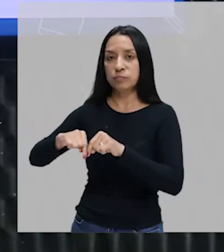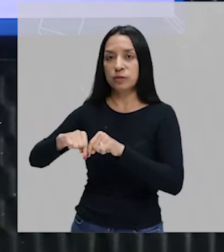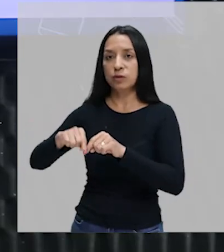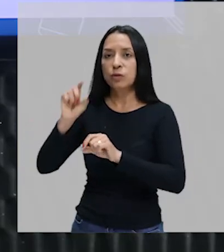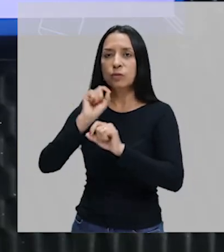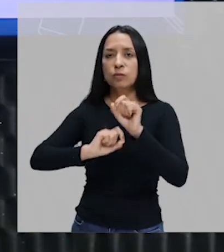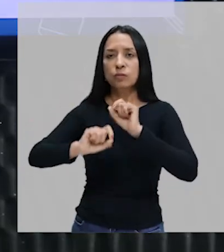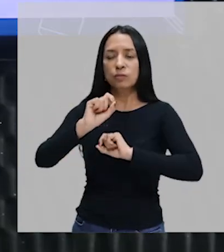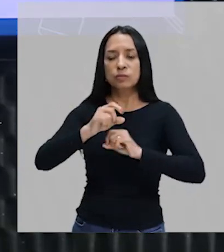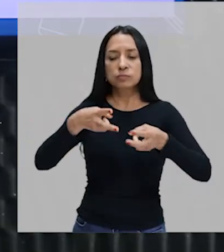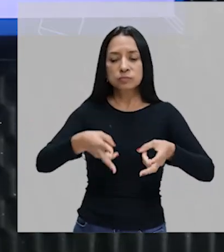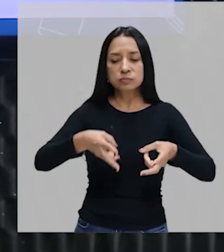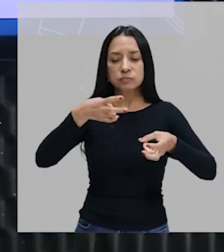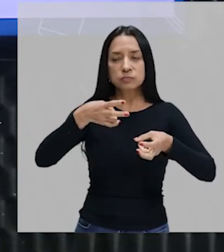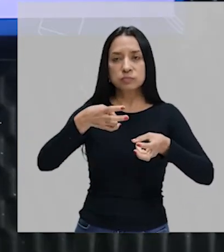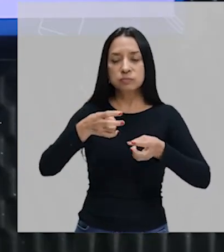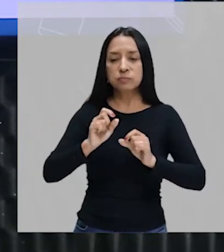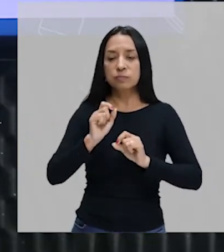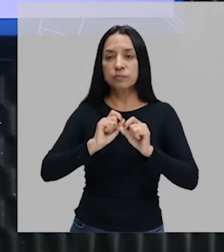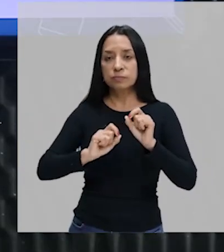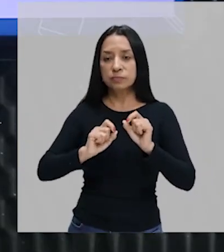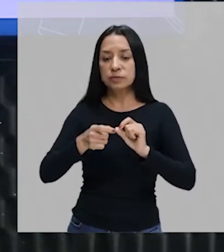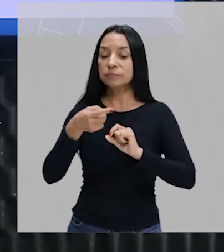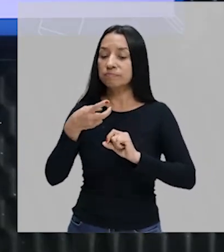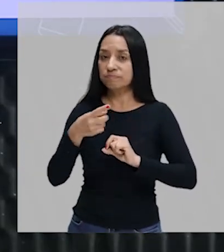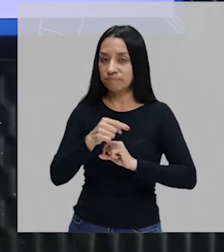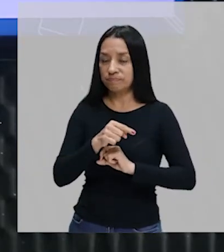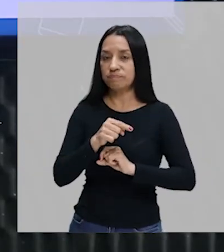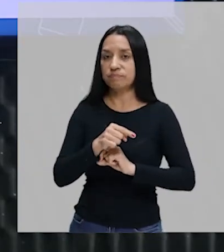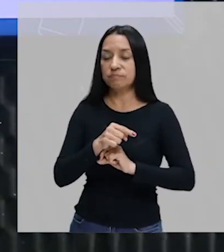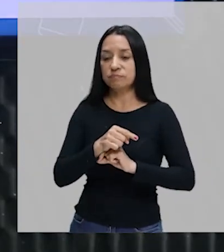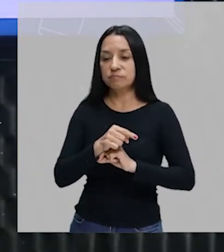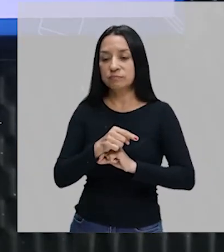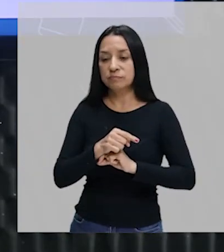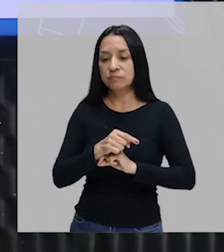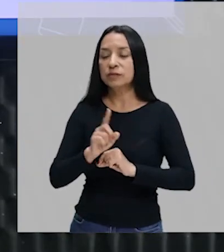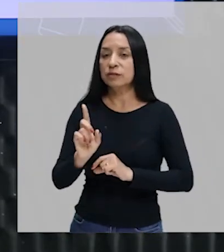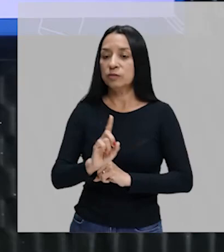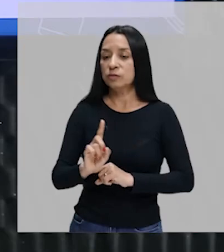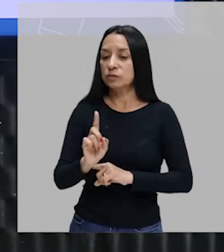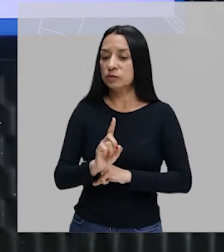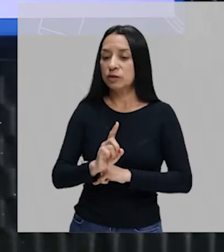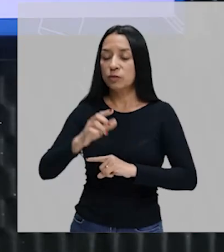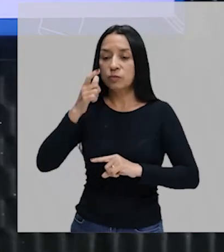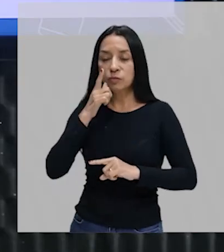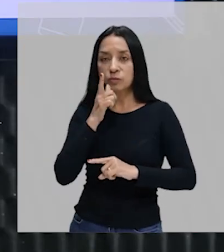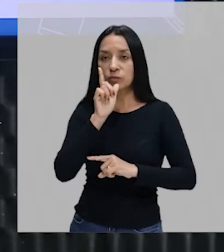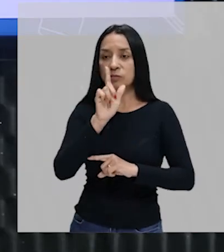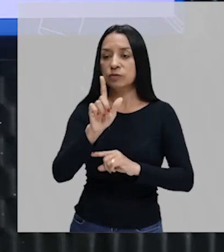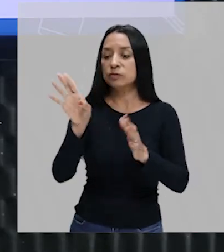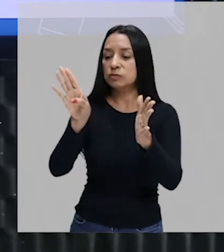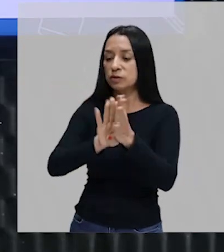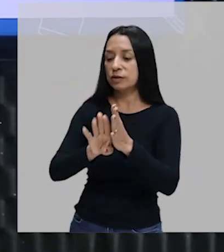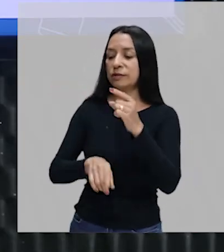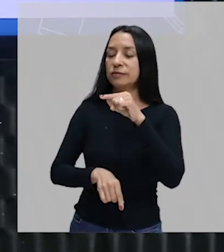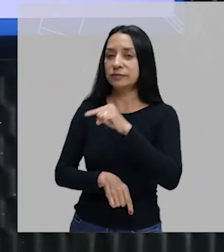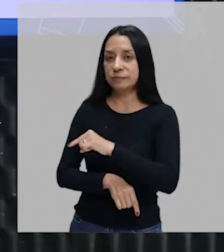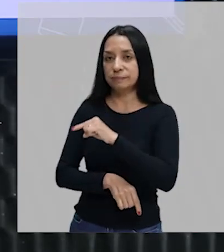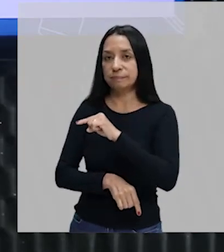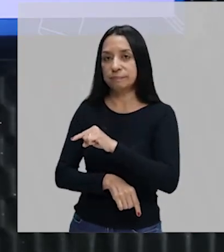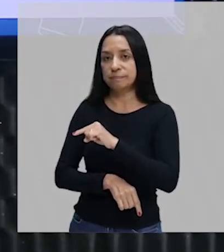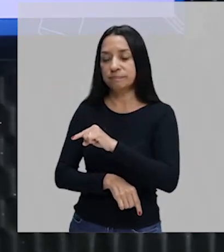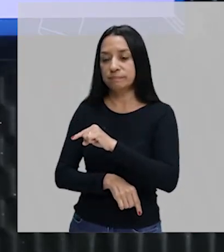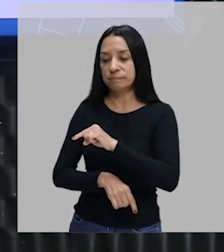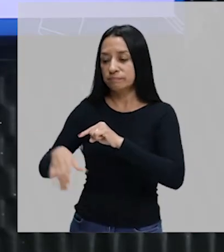E o que vai se observar é que esses donatários eles não conseguiram chegar